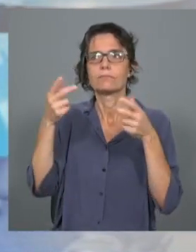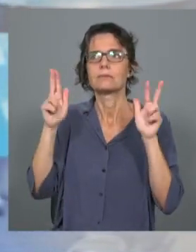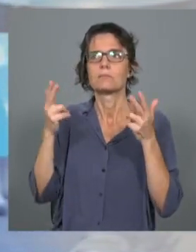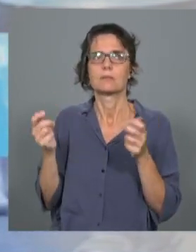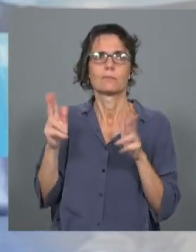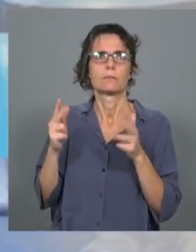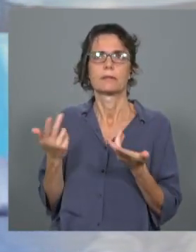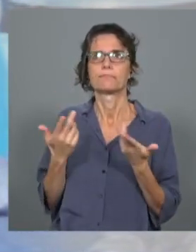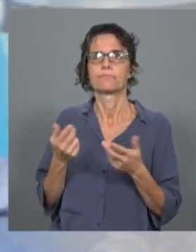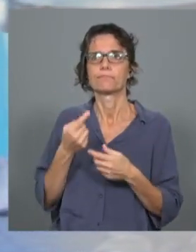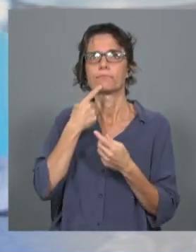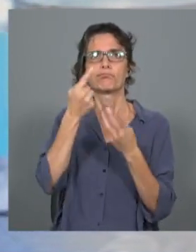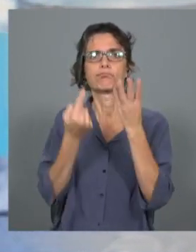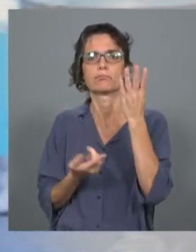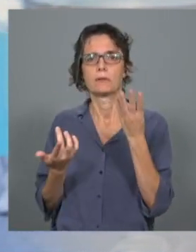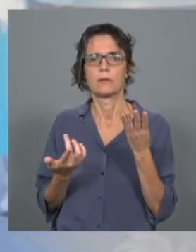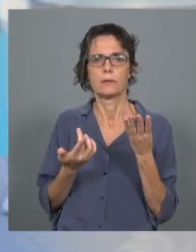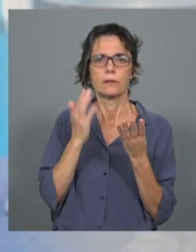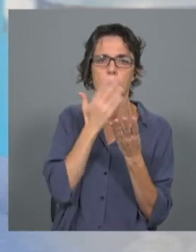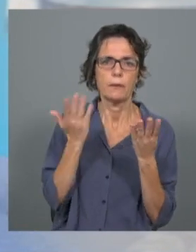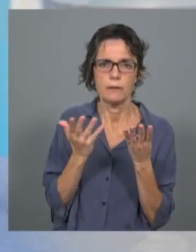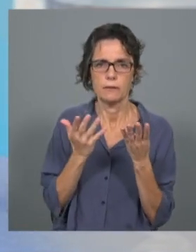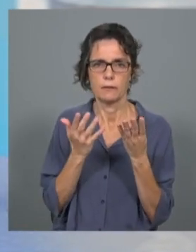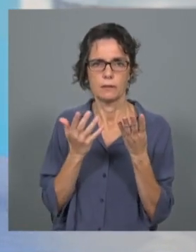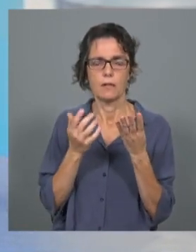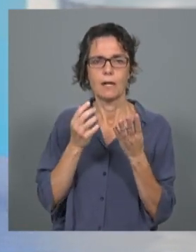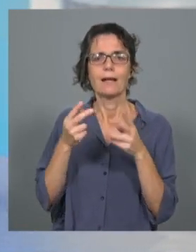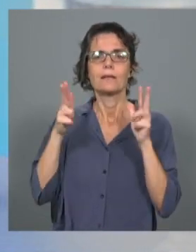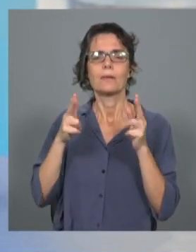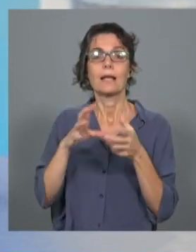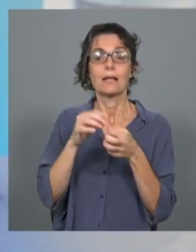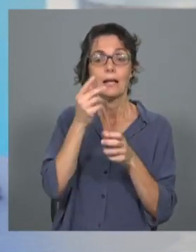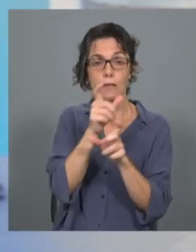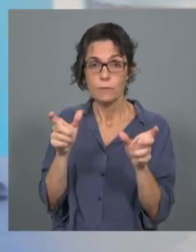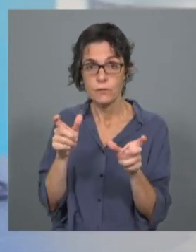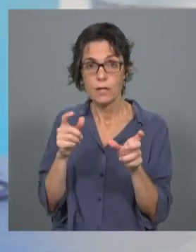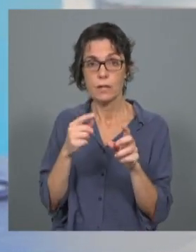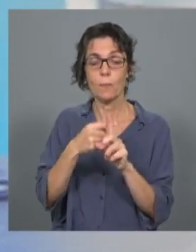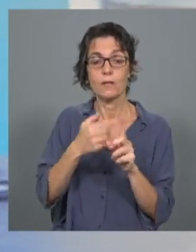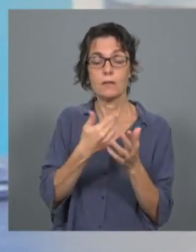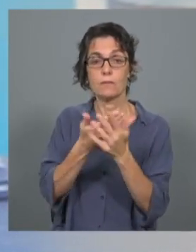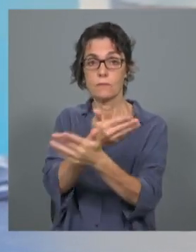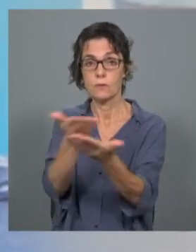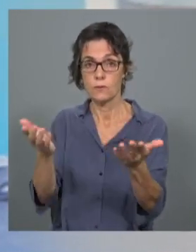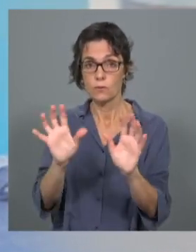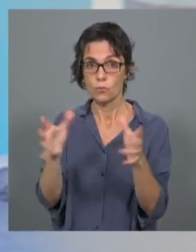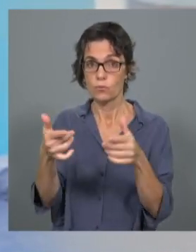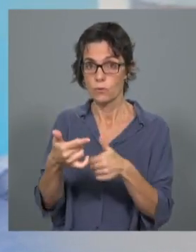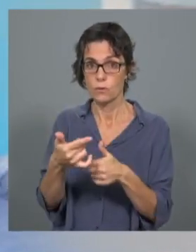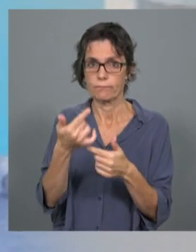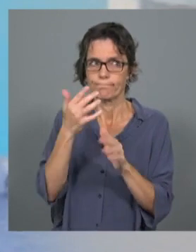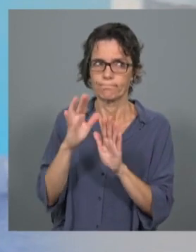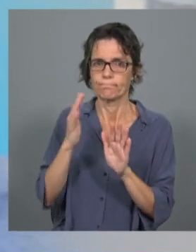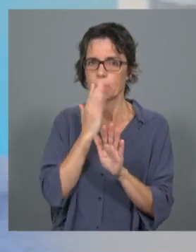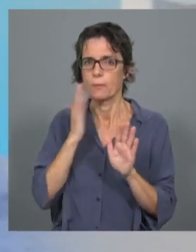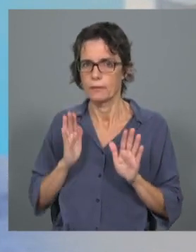é, de facto, liberdade no sentido relacional, humano, para benefício de todos. É um belo exercício, às vezes, de